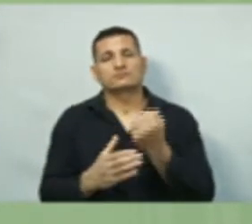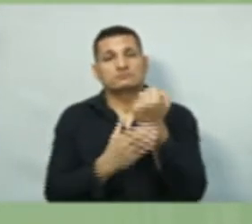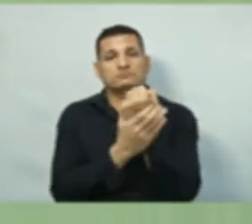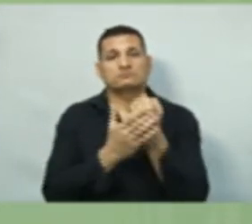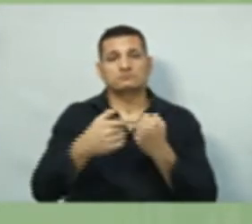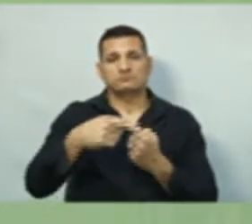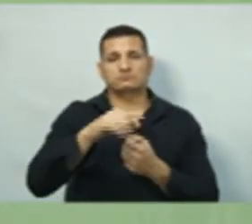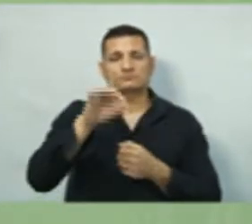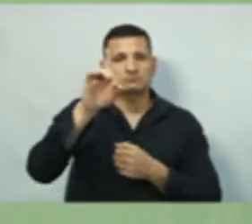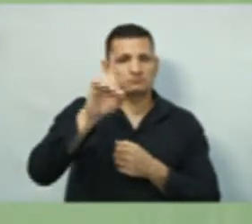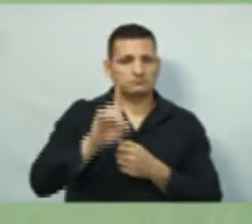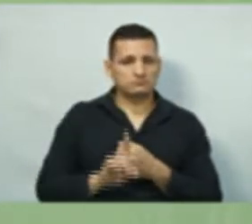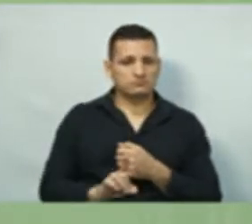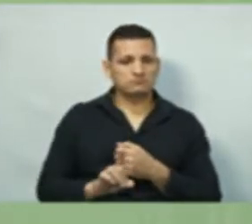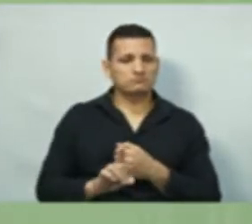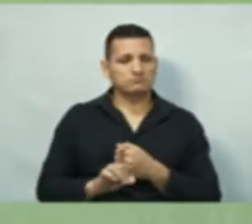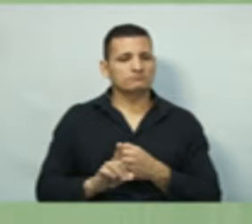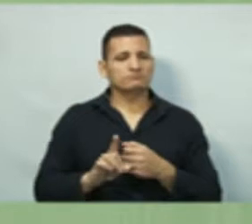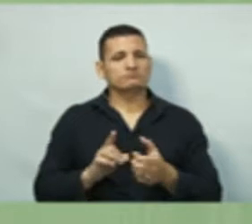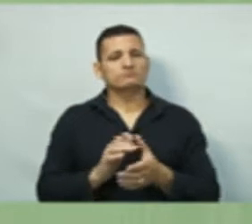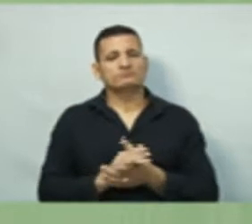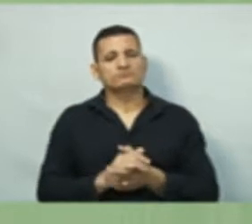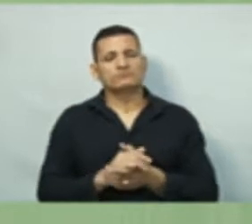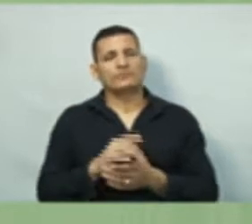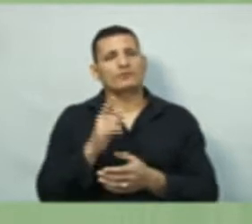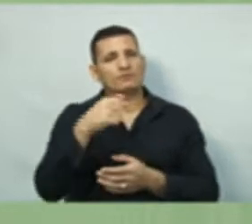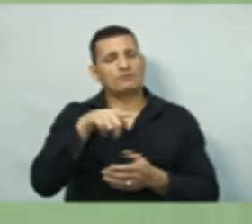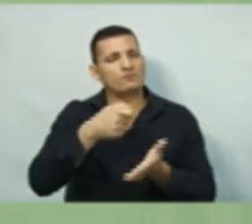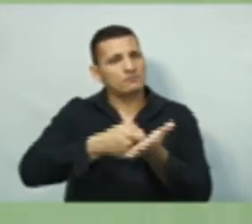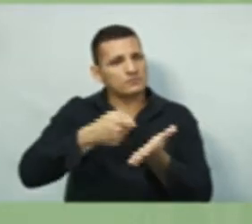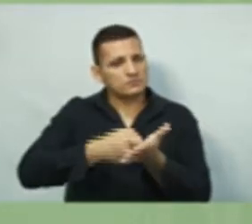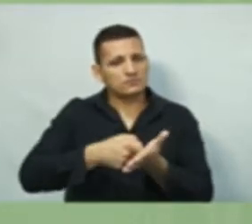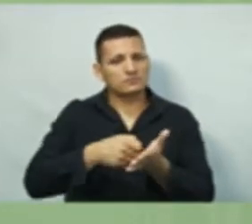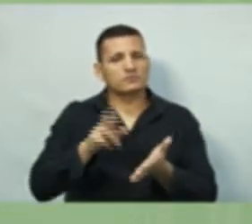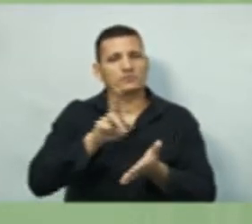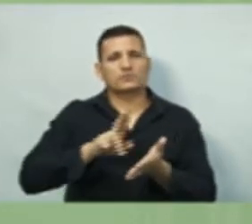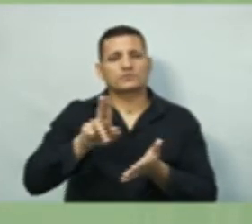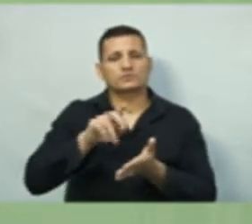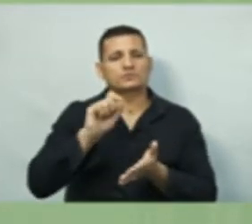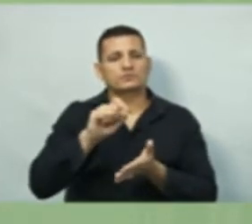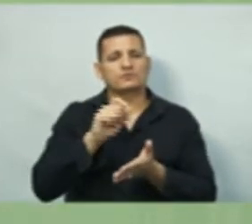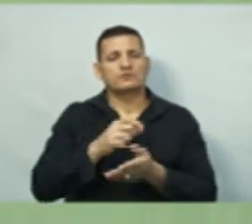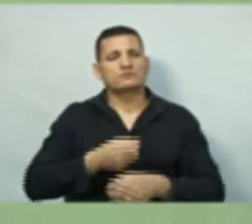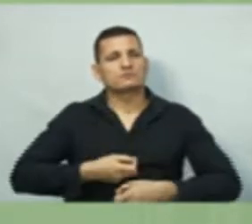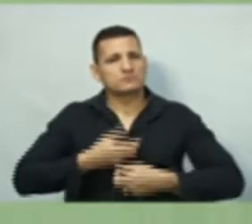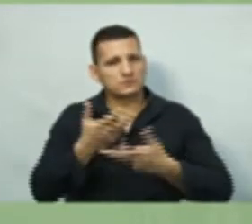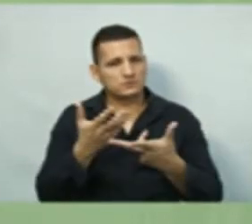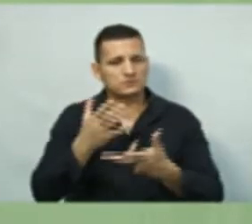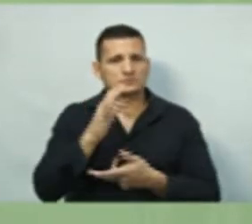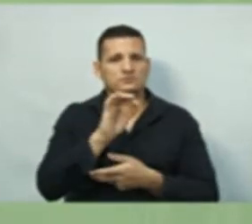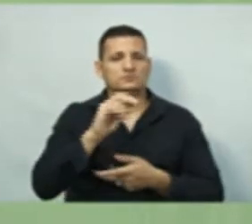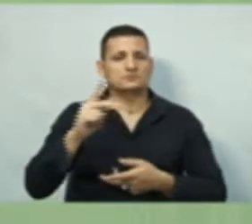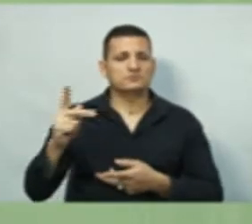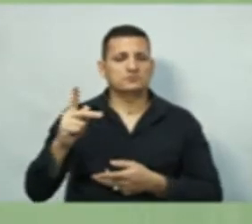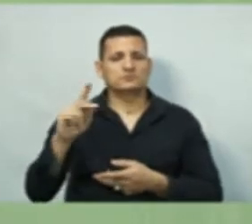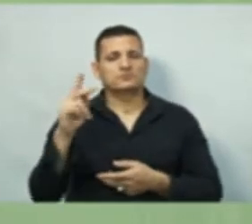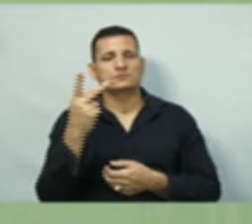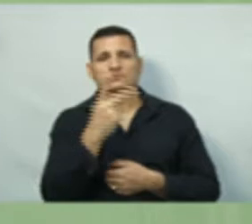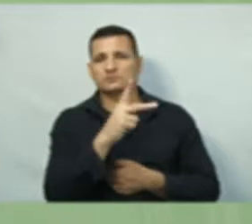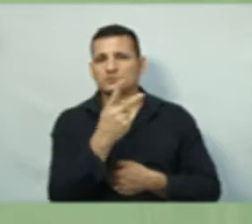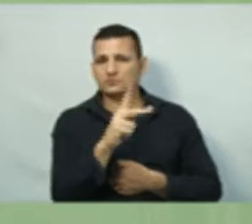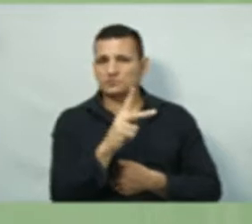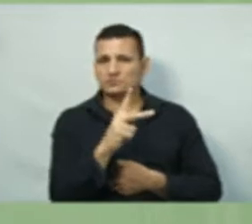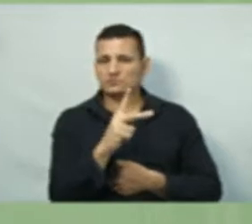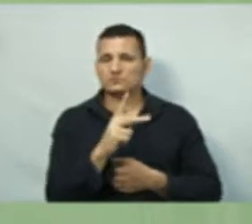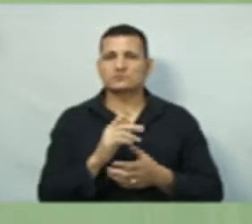direito exclusivo e exigindo-se-lhes a obrigação do uso da expressão cooperativa em sua